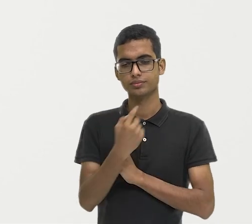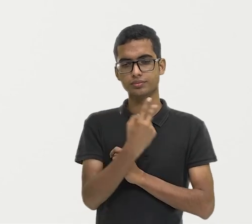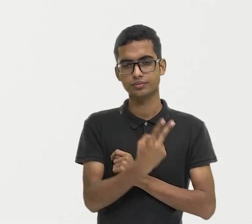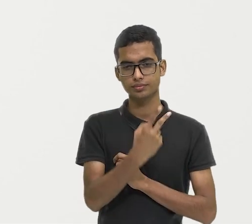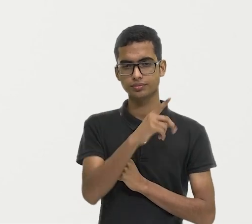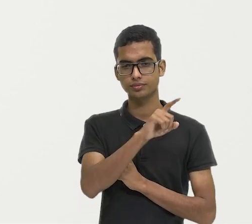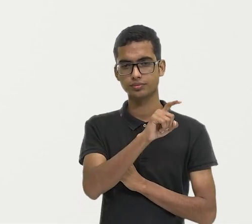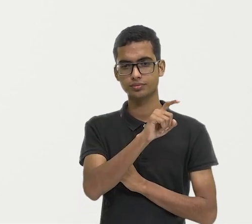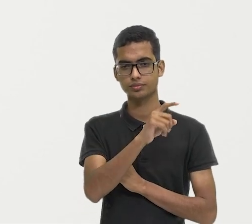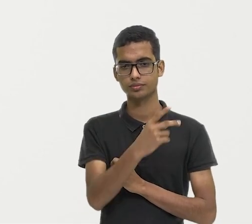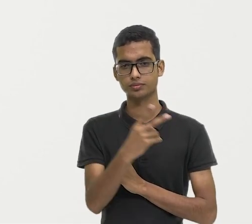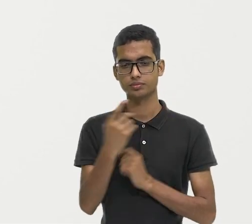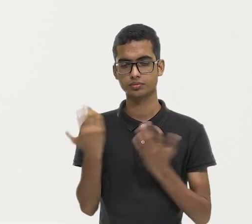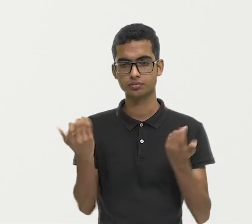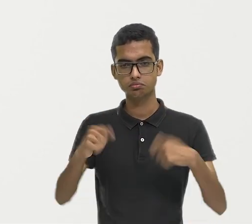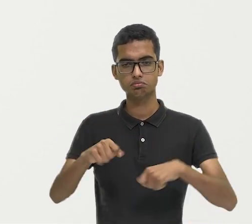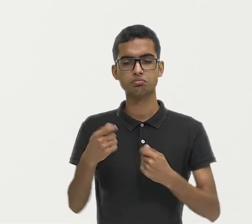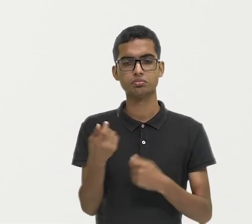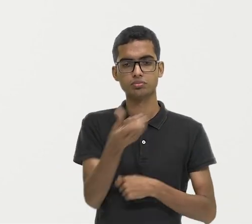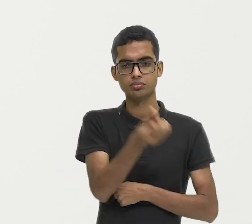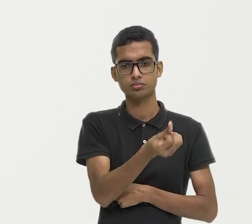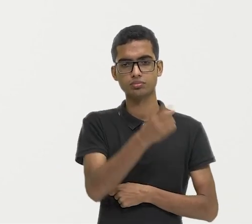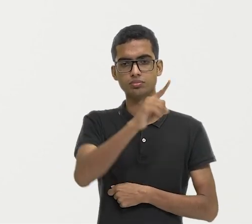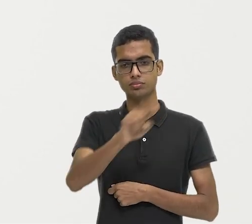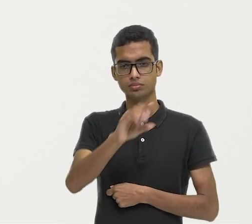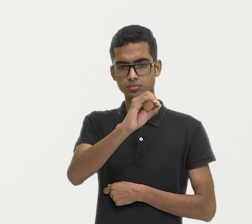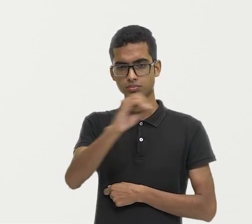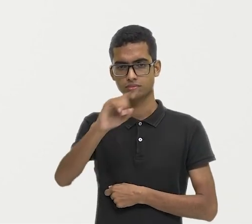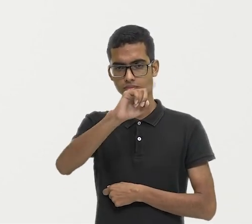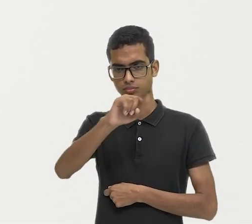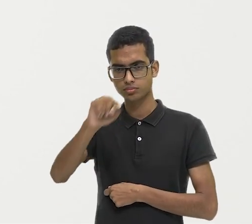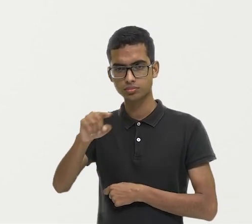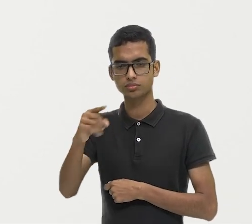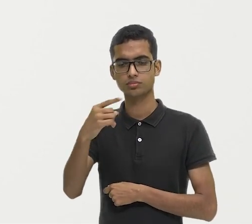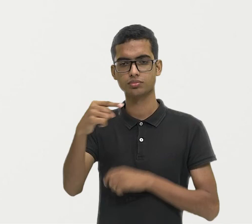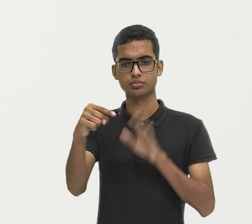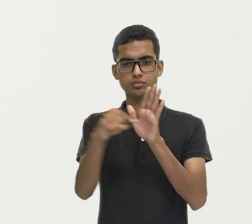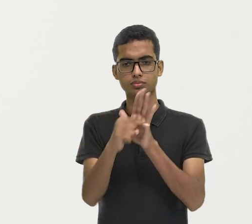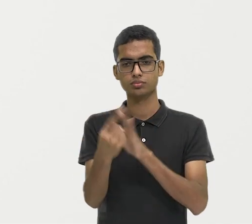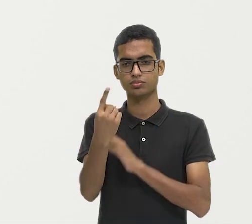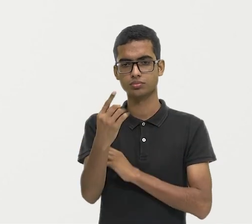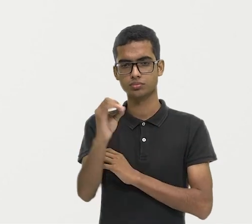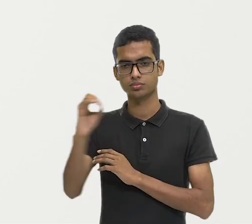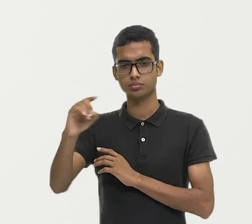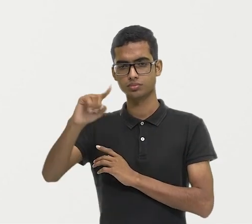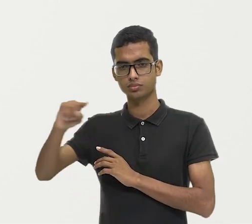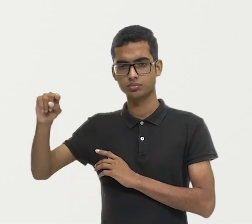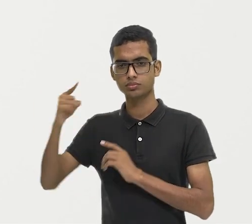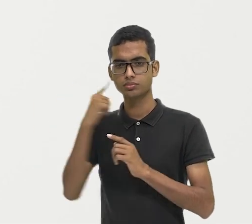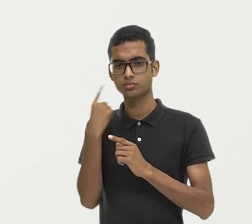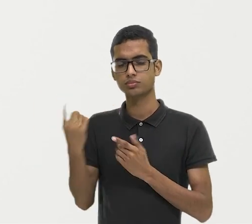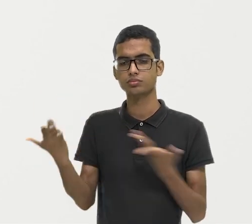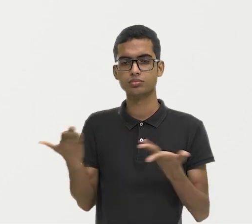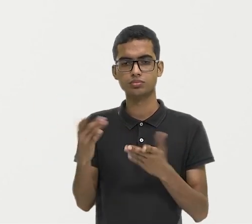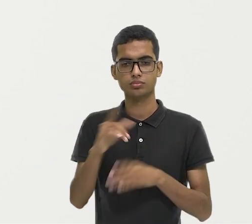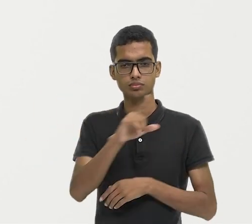de modo que a gente tem que X é igual a 36 vezes